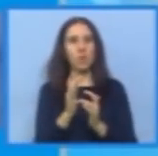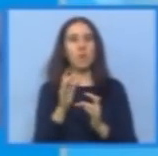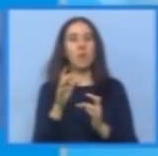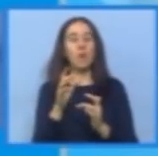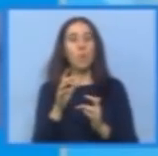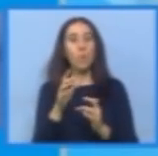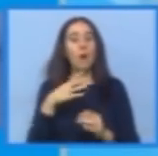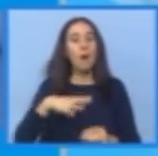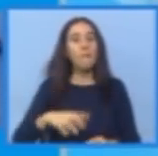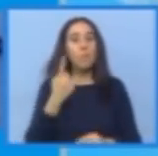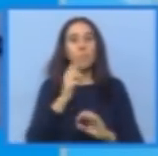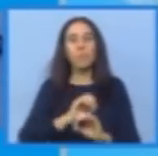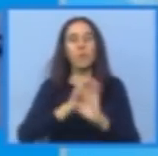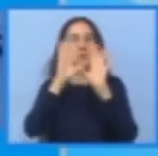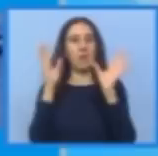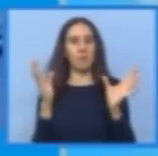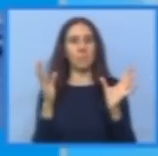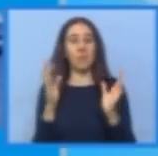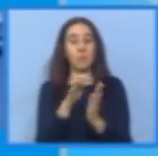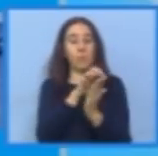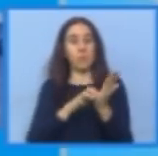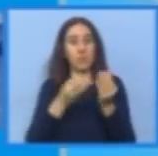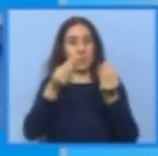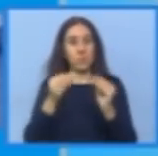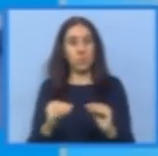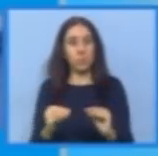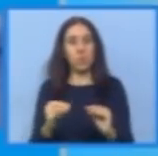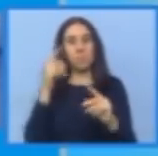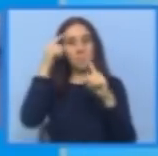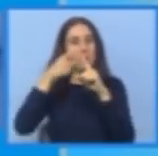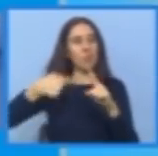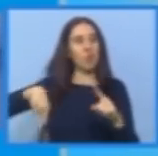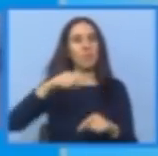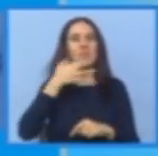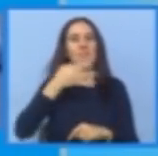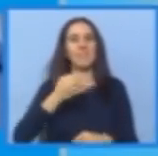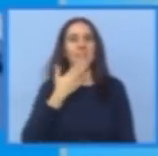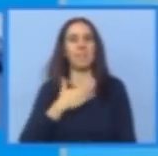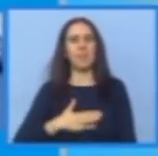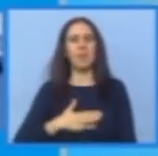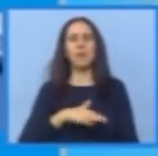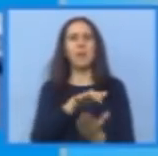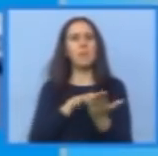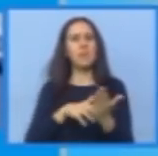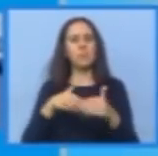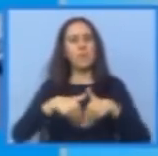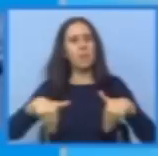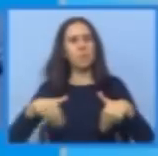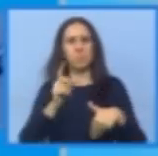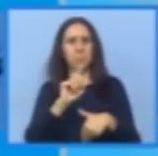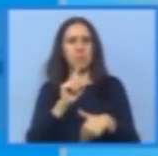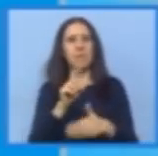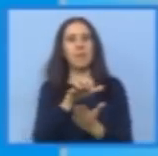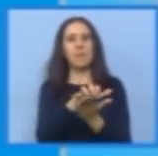uma intencionalidade clara. Eles, quando são escritos, é para que nós possamos acreditar. E não são textos neutros, não são textos